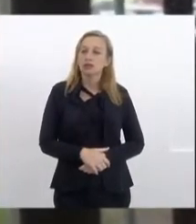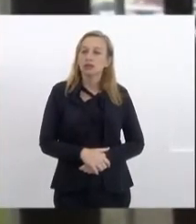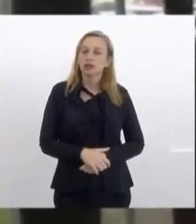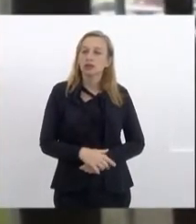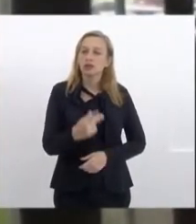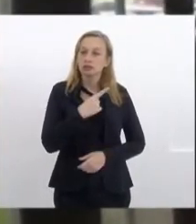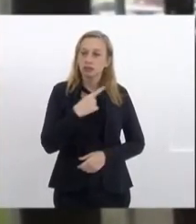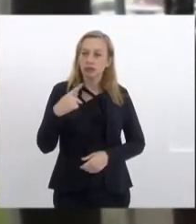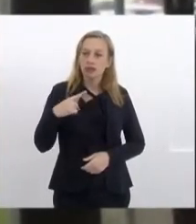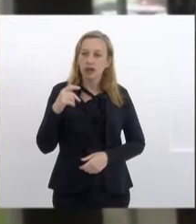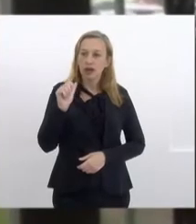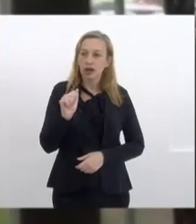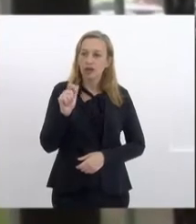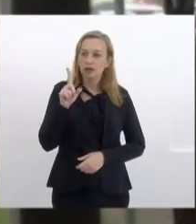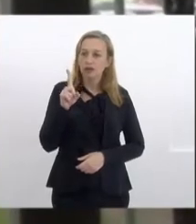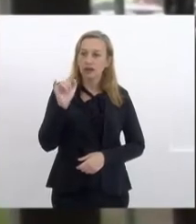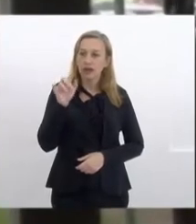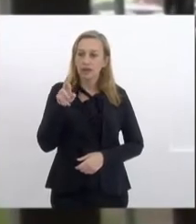pelo pastor Aldemir,